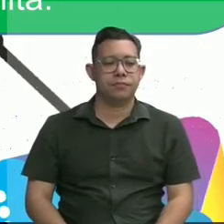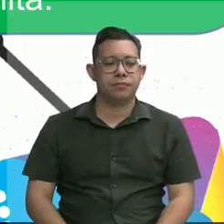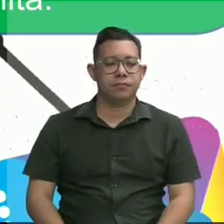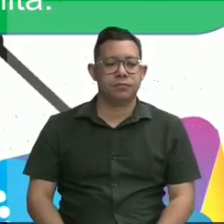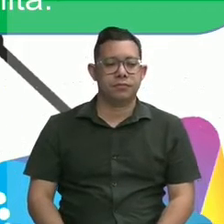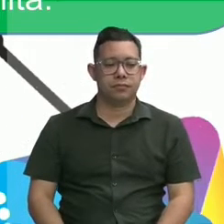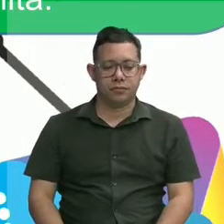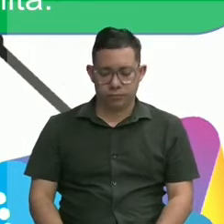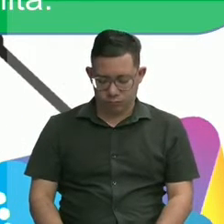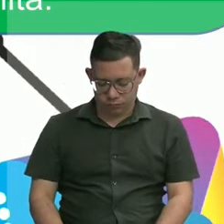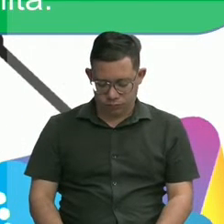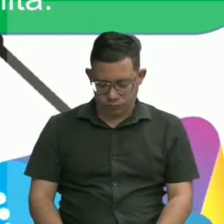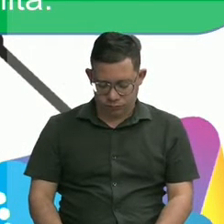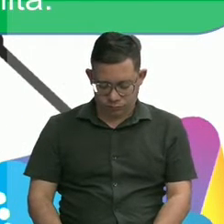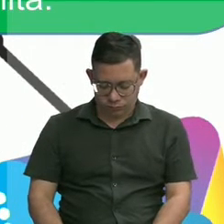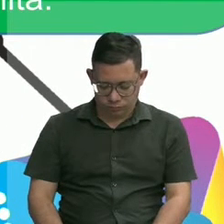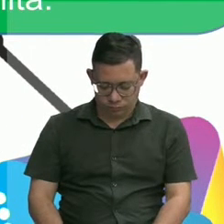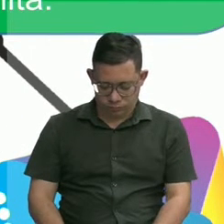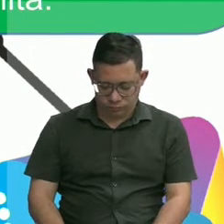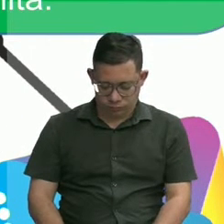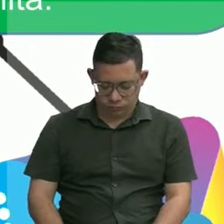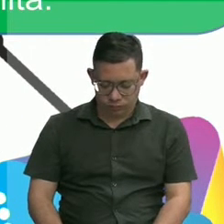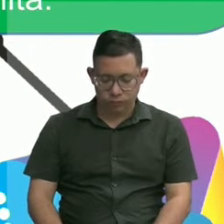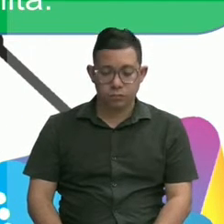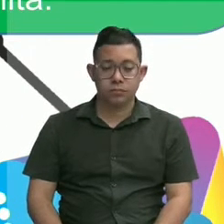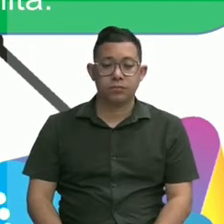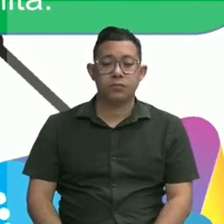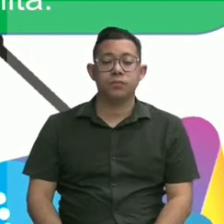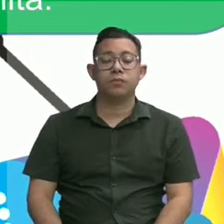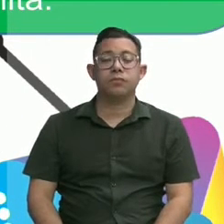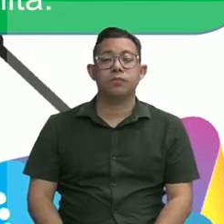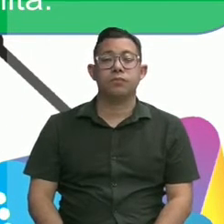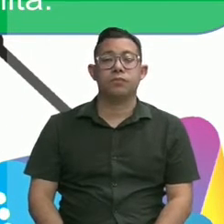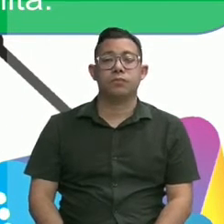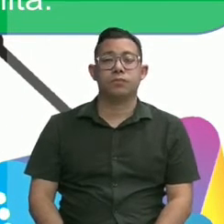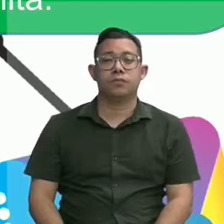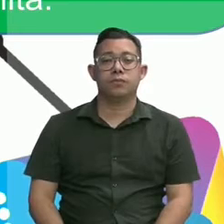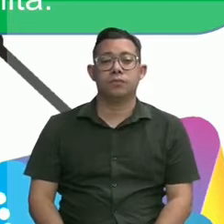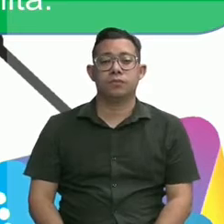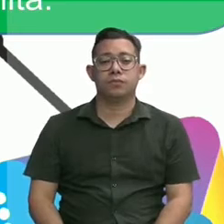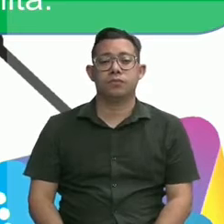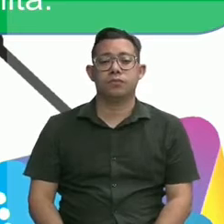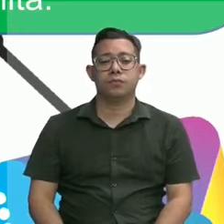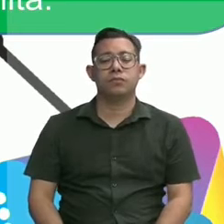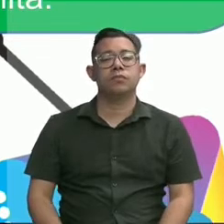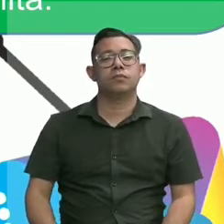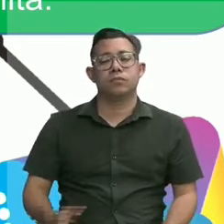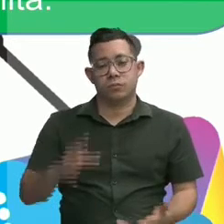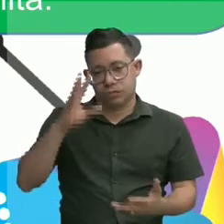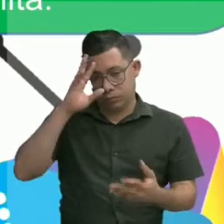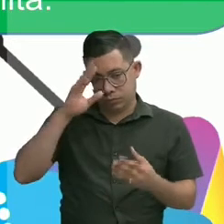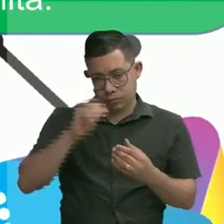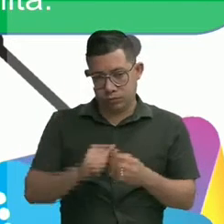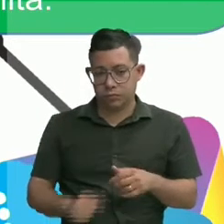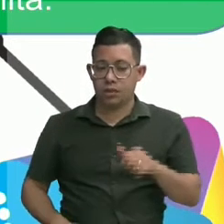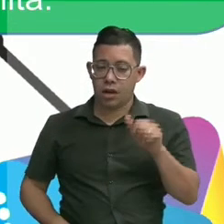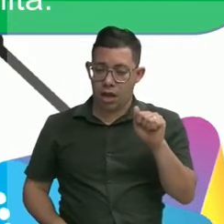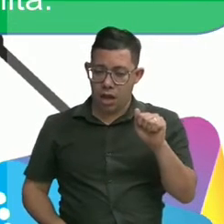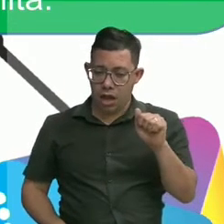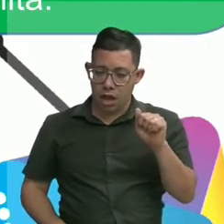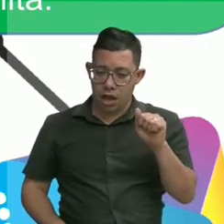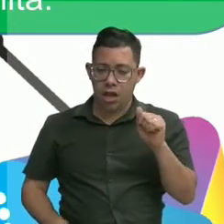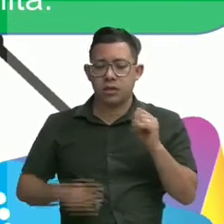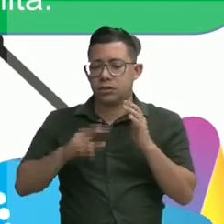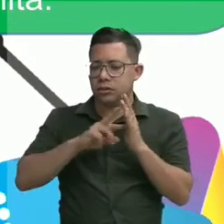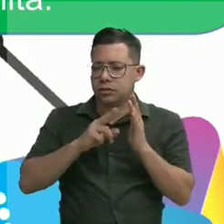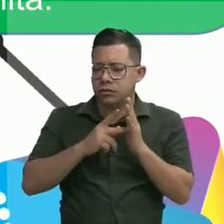ligado a nenhum x ou nenhuma incógnita tá bom ele é um número sozinho então fixando lá está sempre